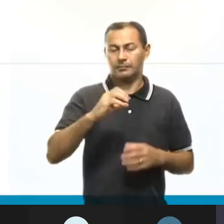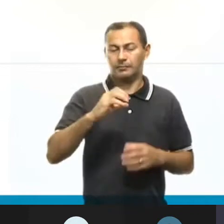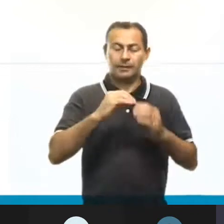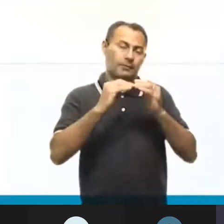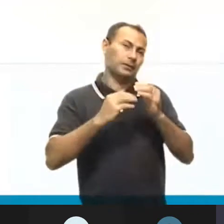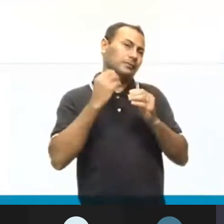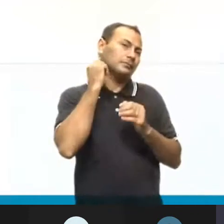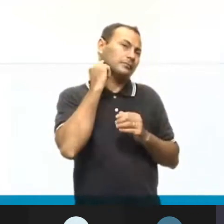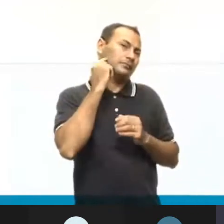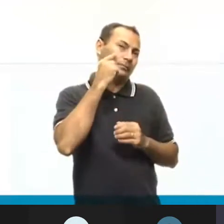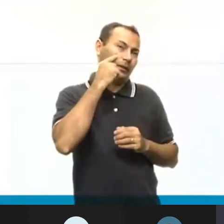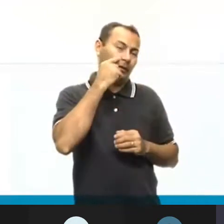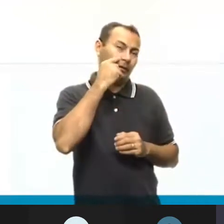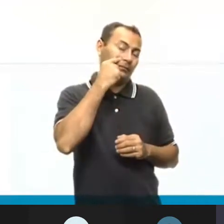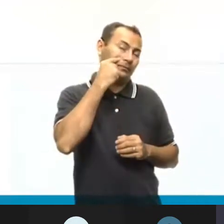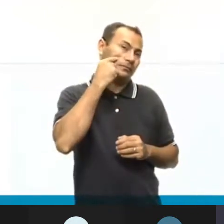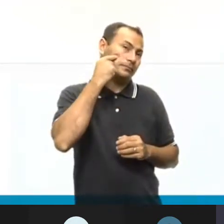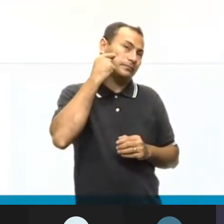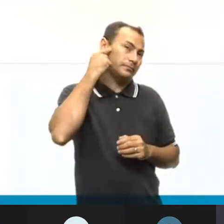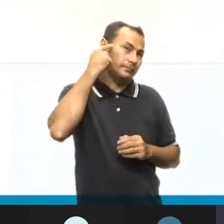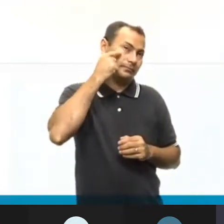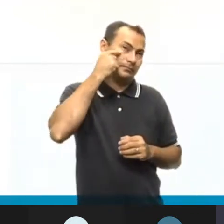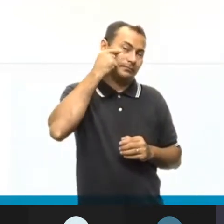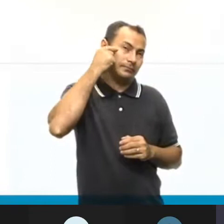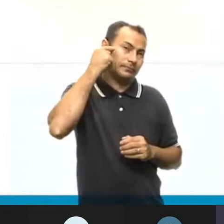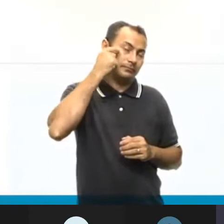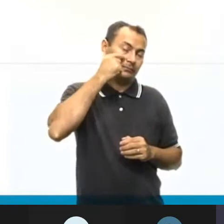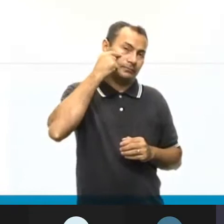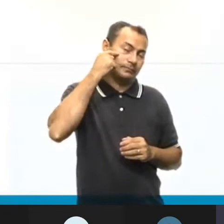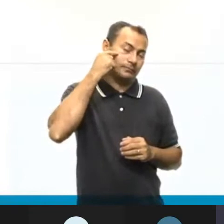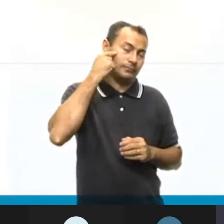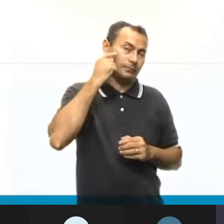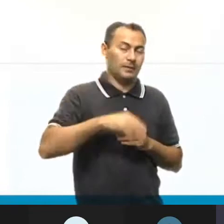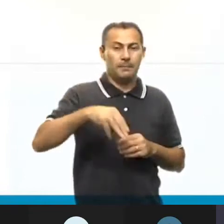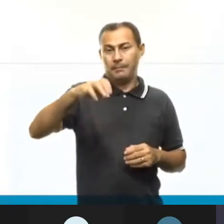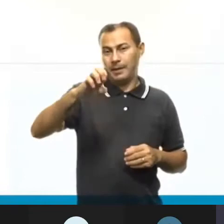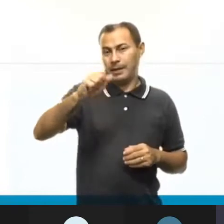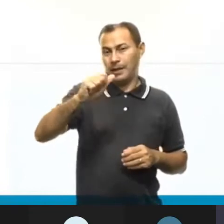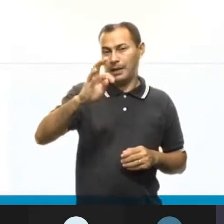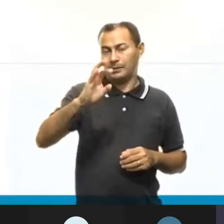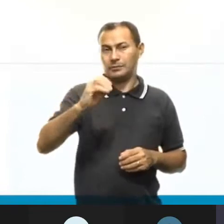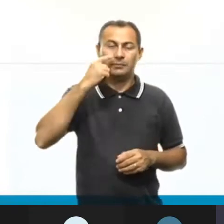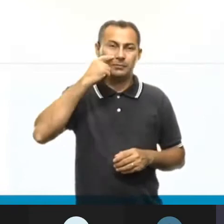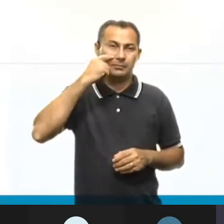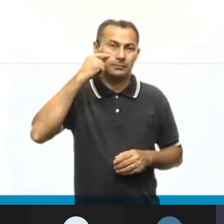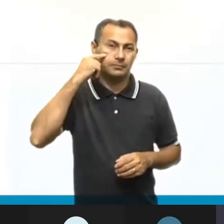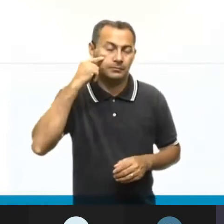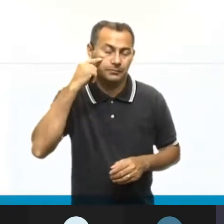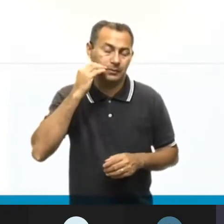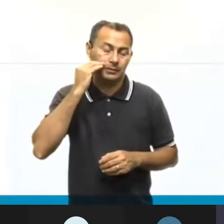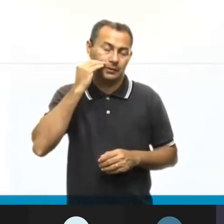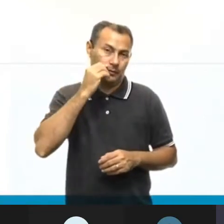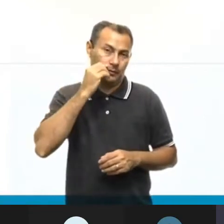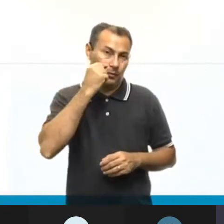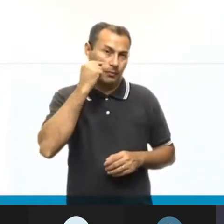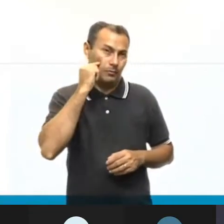aqui embaixo, ó, aqui e aqui são os meatos, tá? Meato